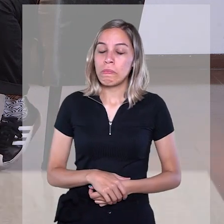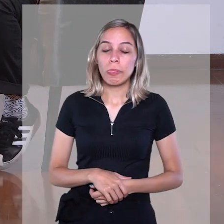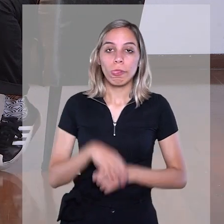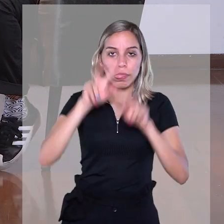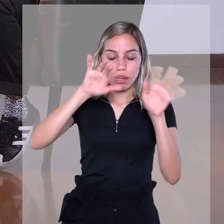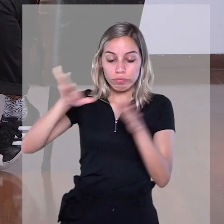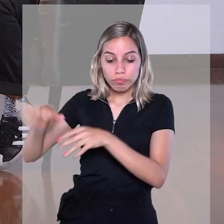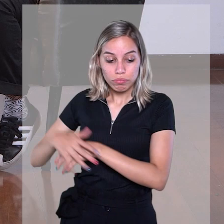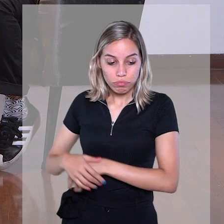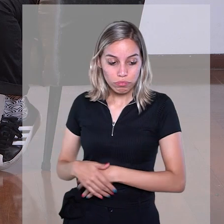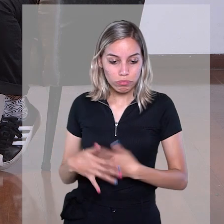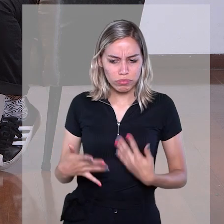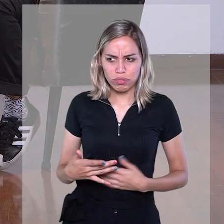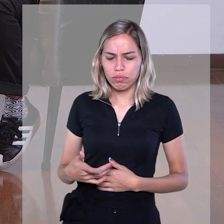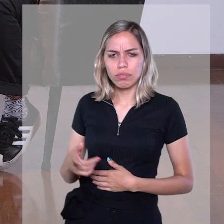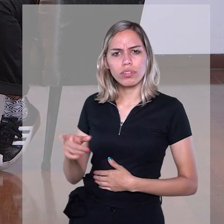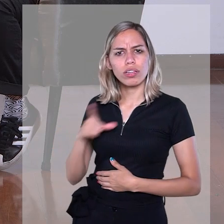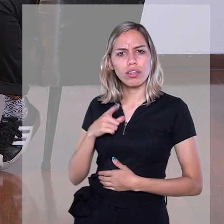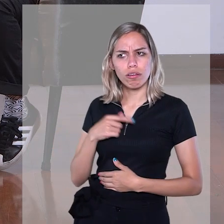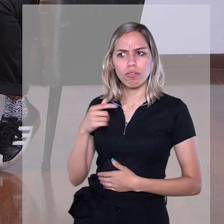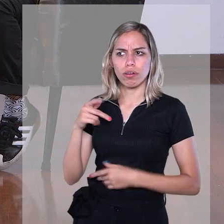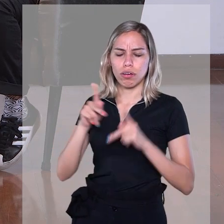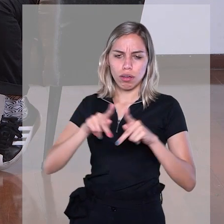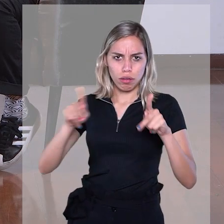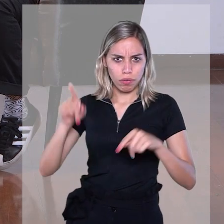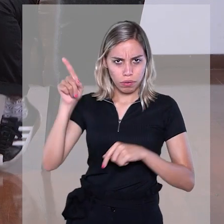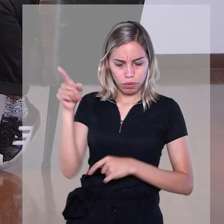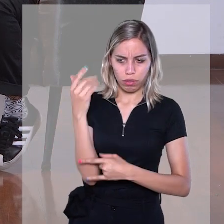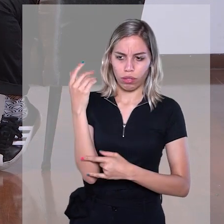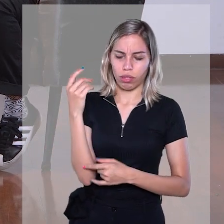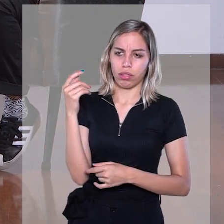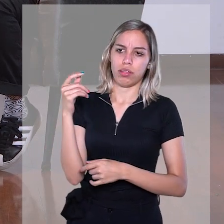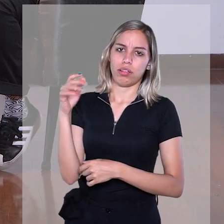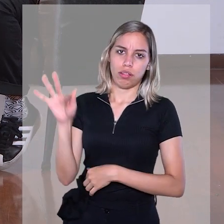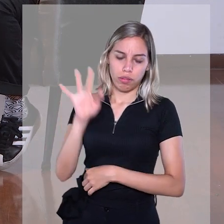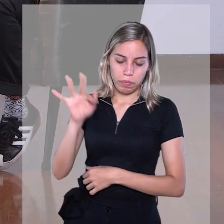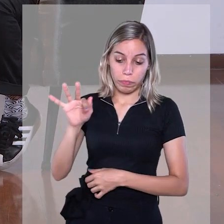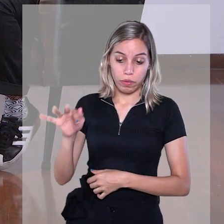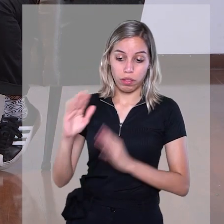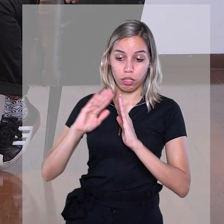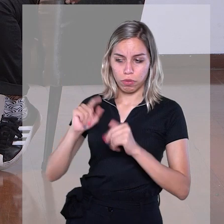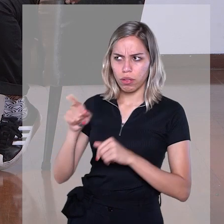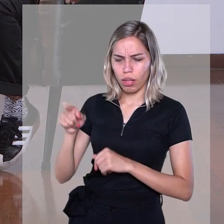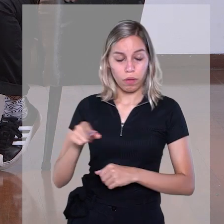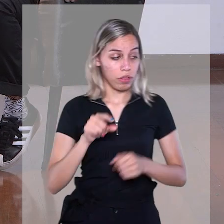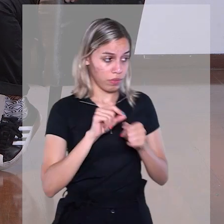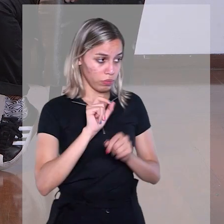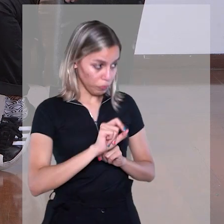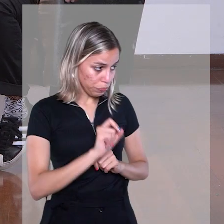que eu respondesse o questionário Proust. E eu já tinha respondido uma vez por